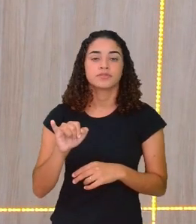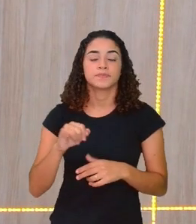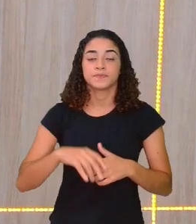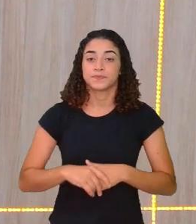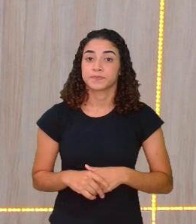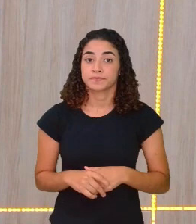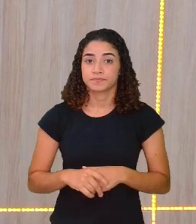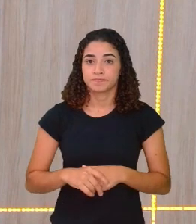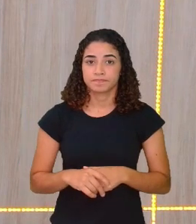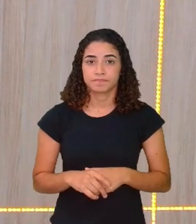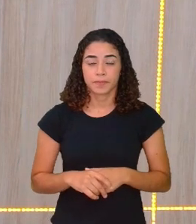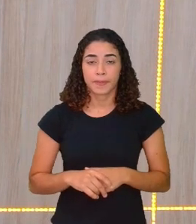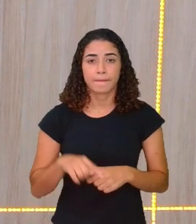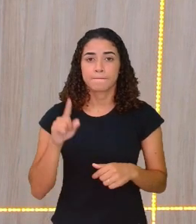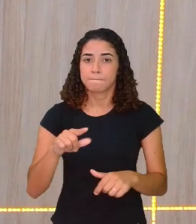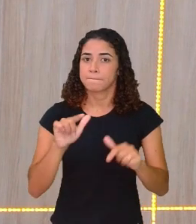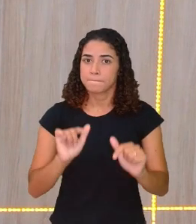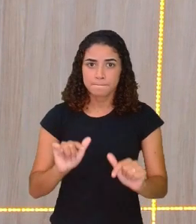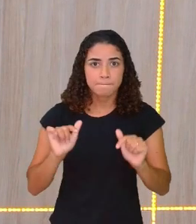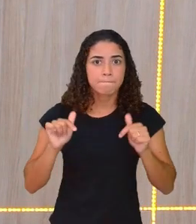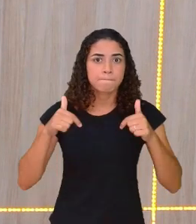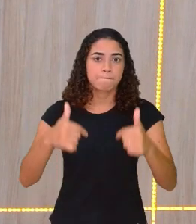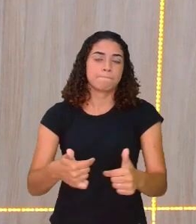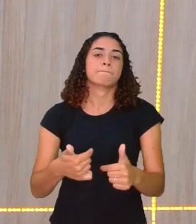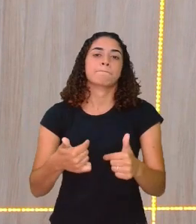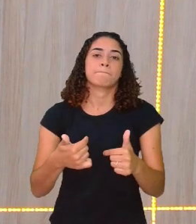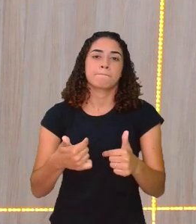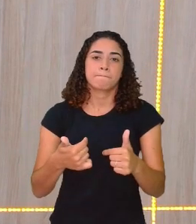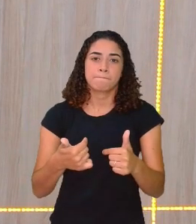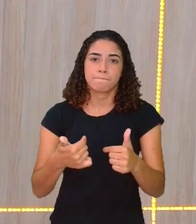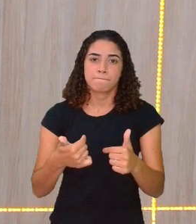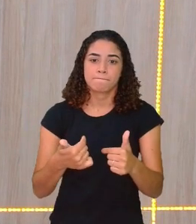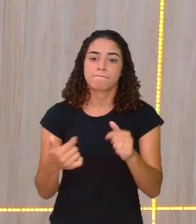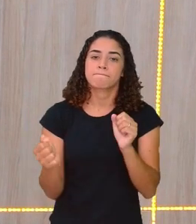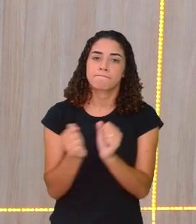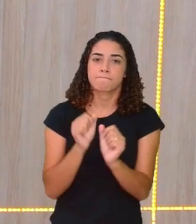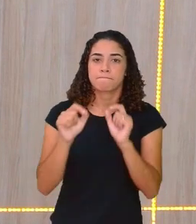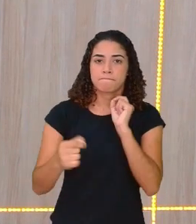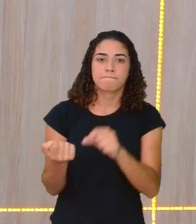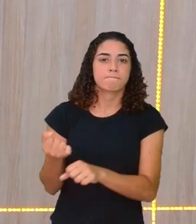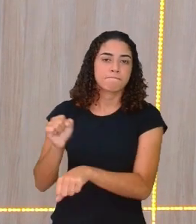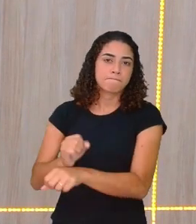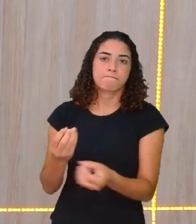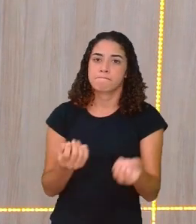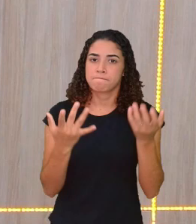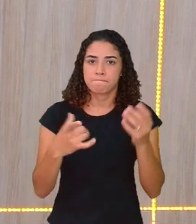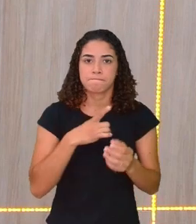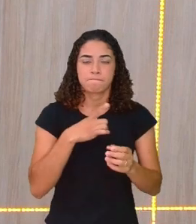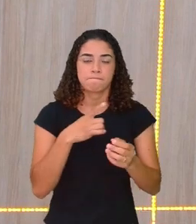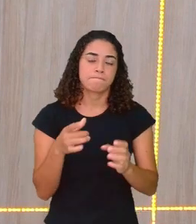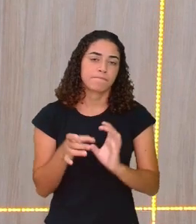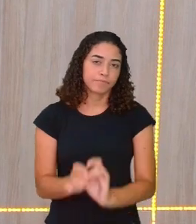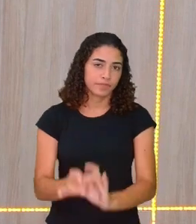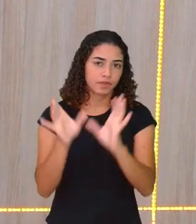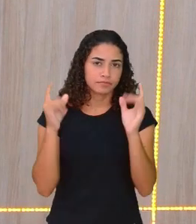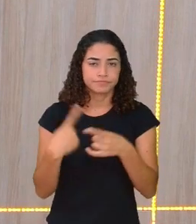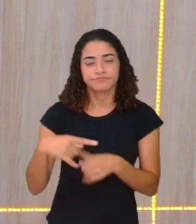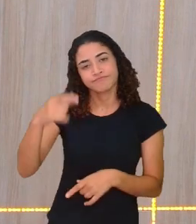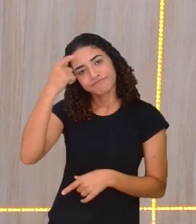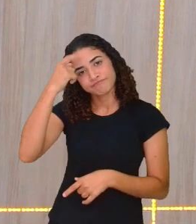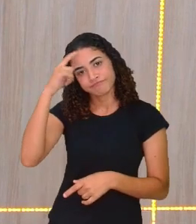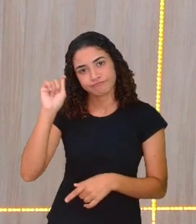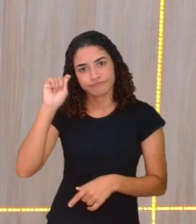quilombo. Ele lutou a favor dos escravos, para que houvesse mais liberdade. E porque a consciência